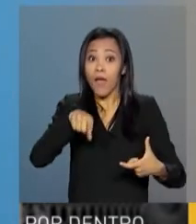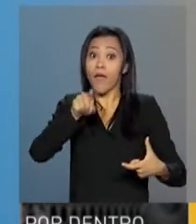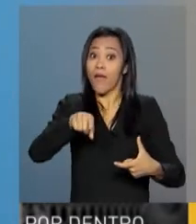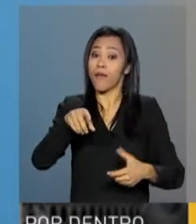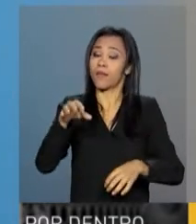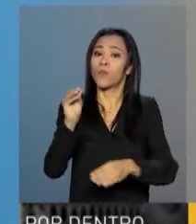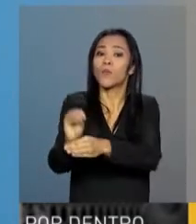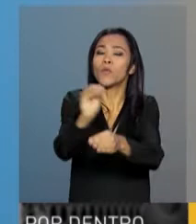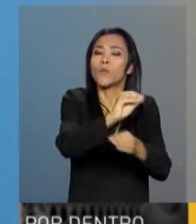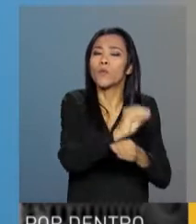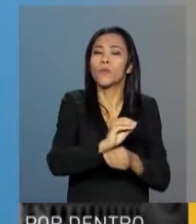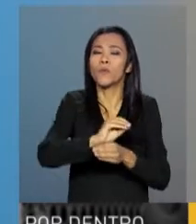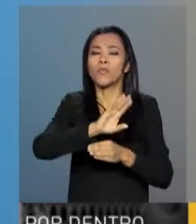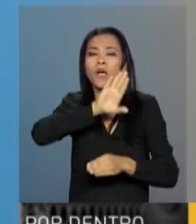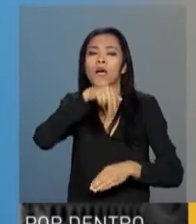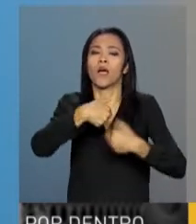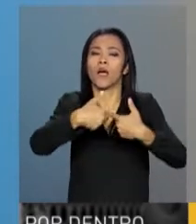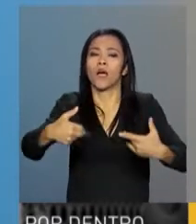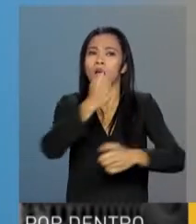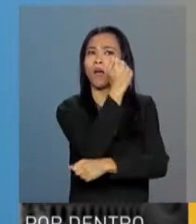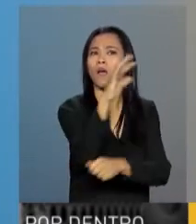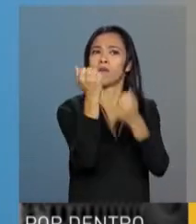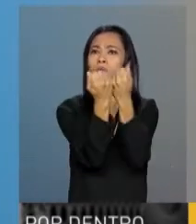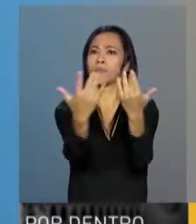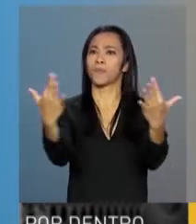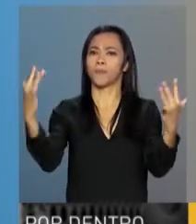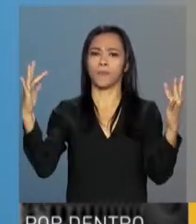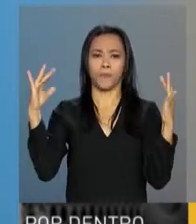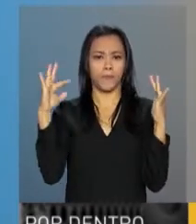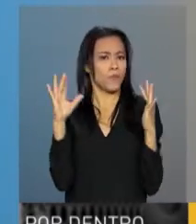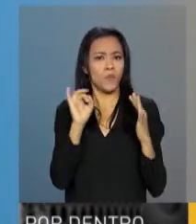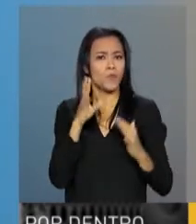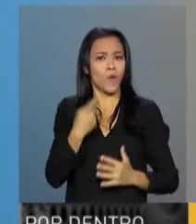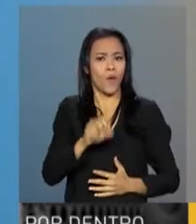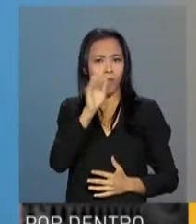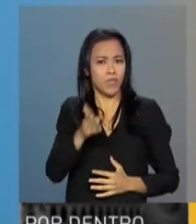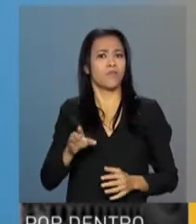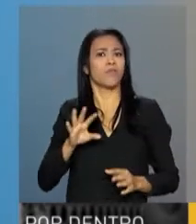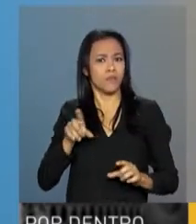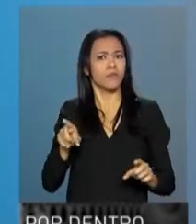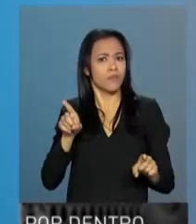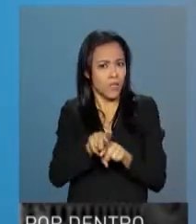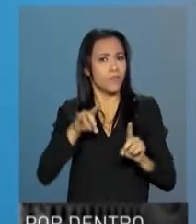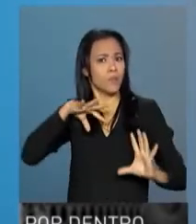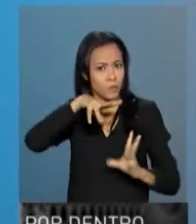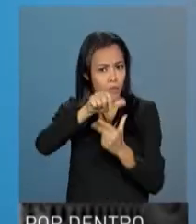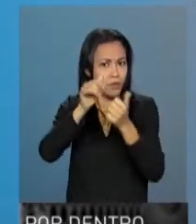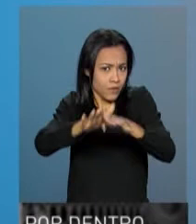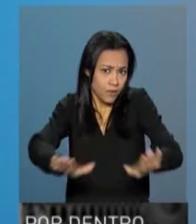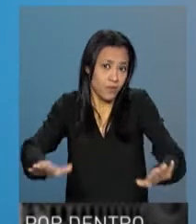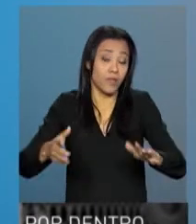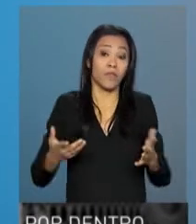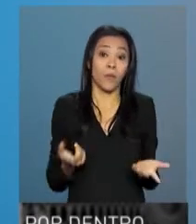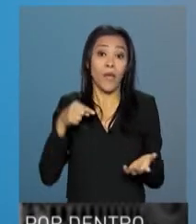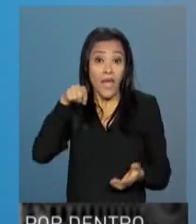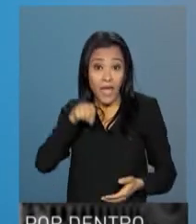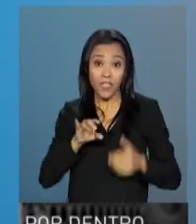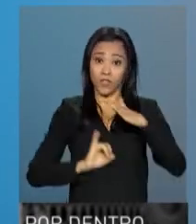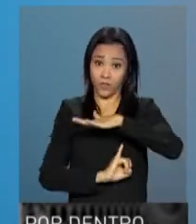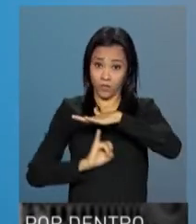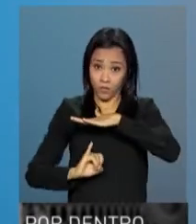da biodiversidade brasileira enfim não só no brasil quase todo mundo é assim e é o instituto também